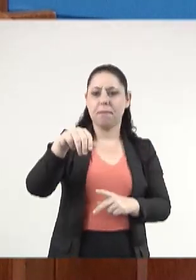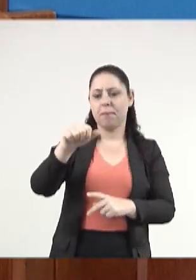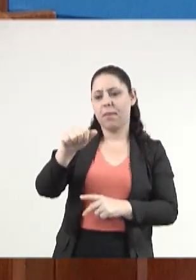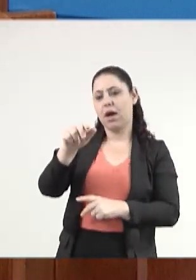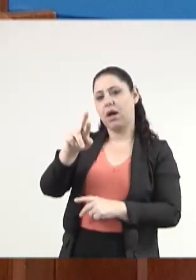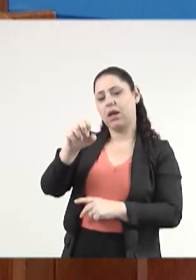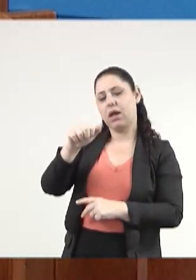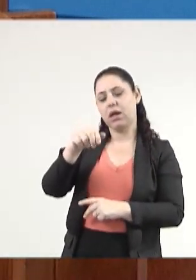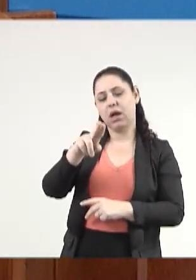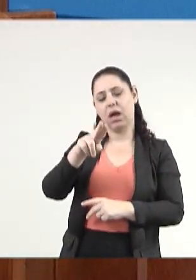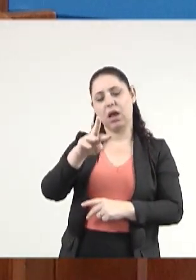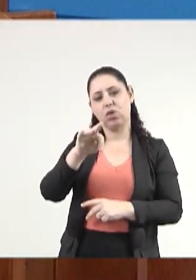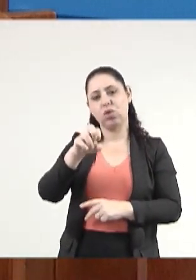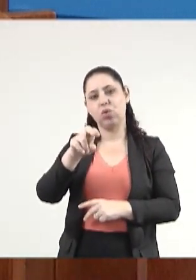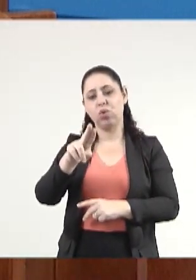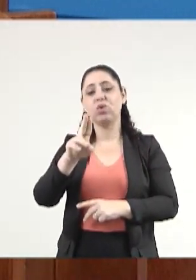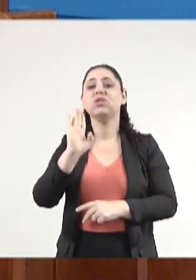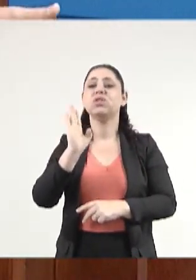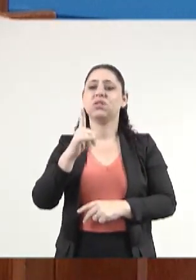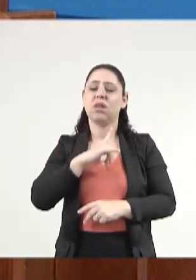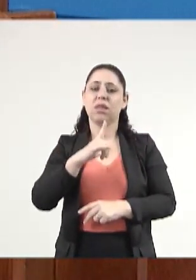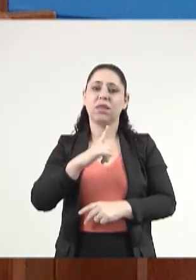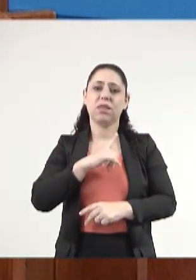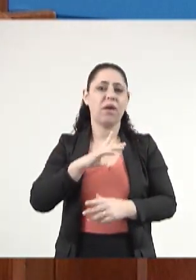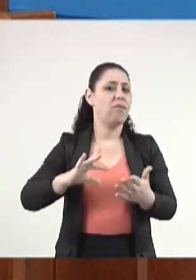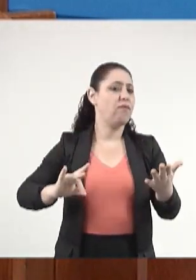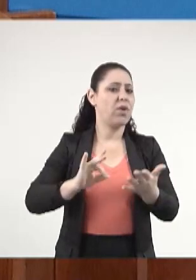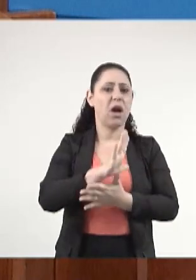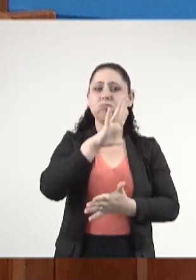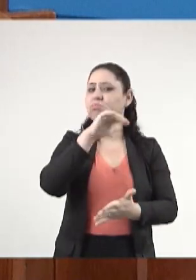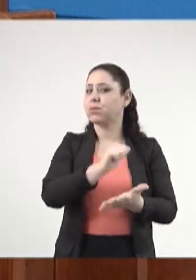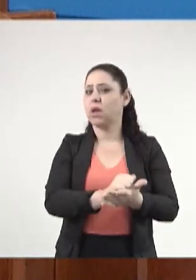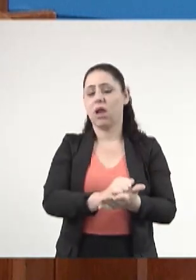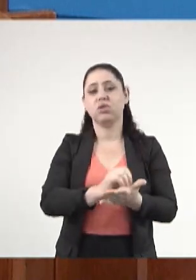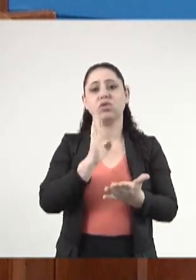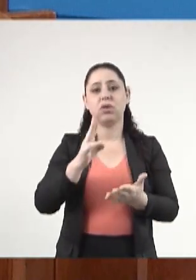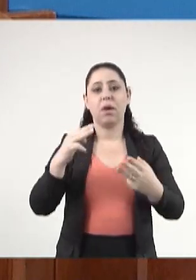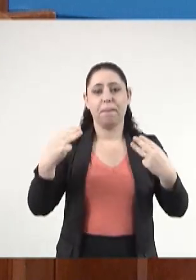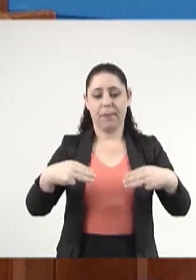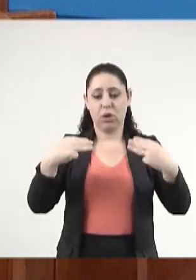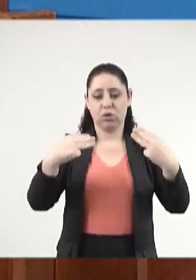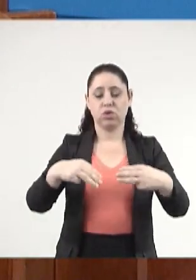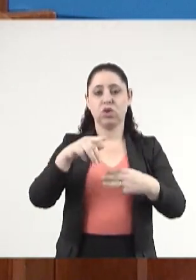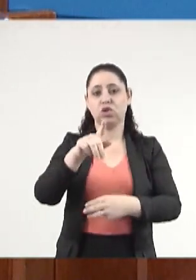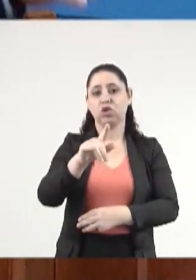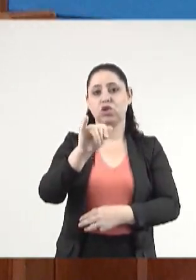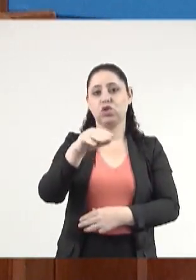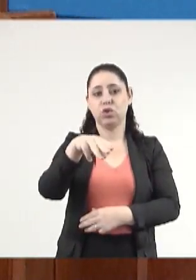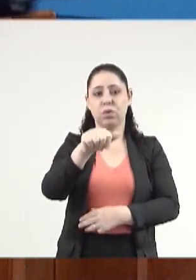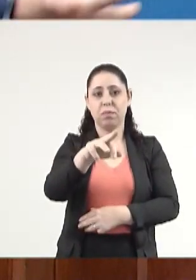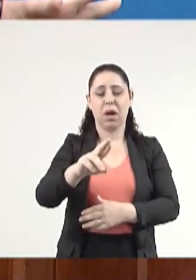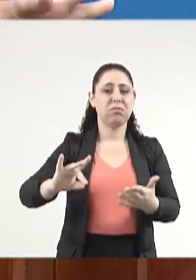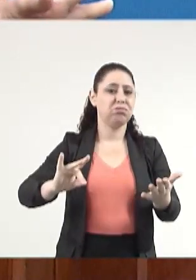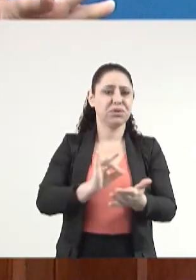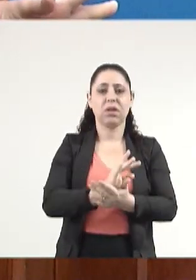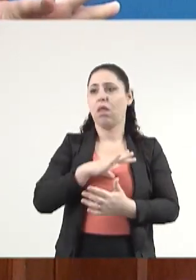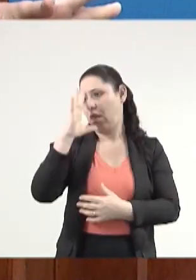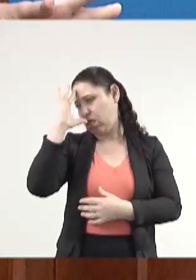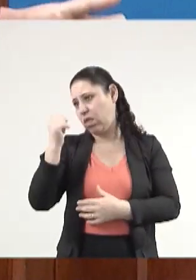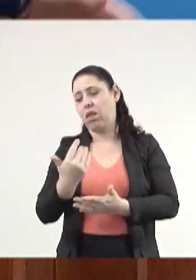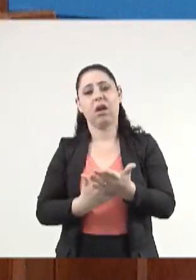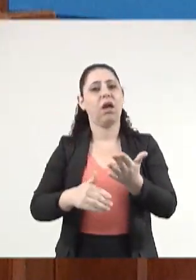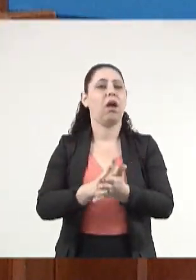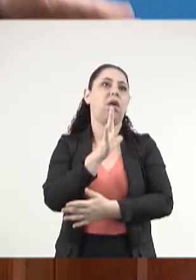Marangatu, Nhanderu, Marangatu, já foi homologada. O ministro Gilmar Mendes pediu vista e não